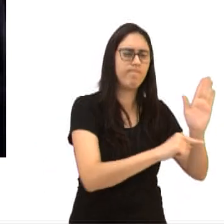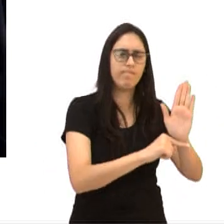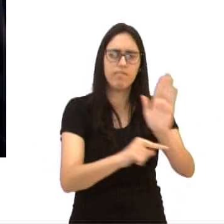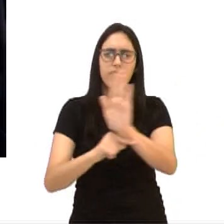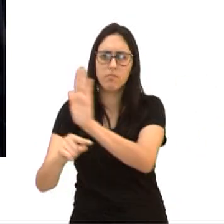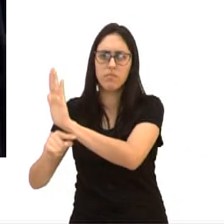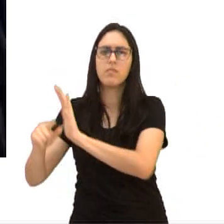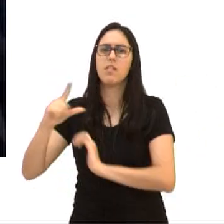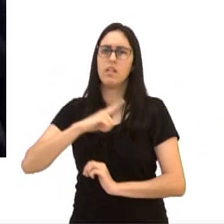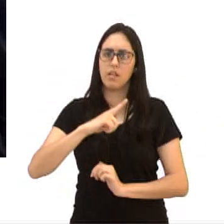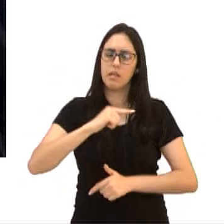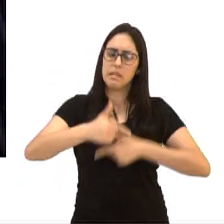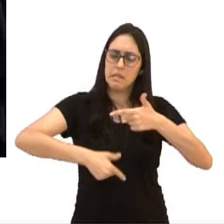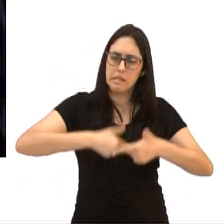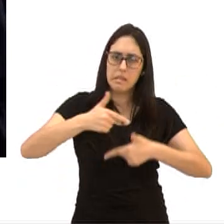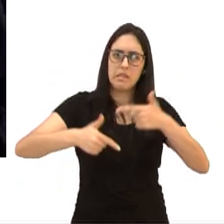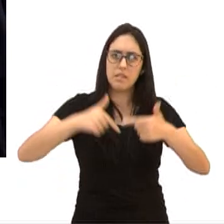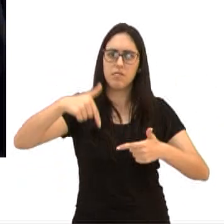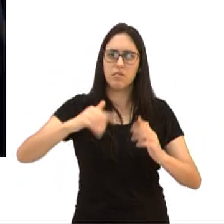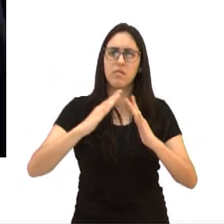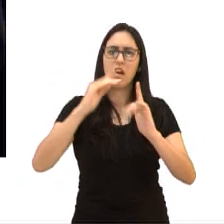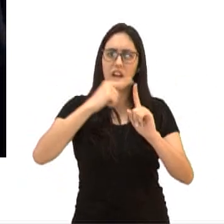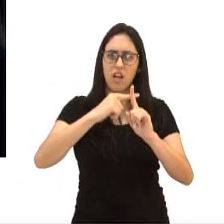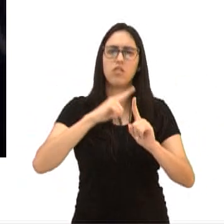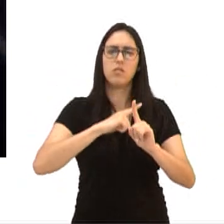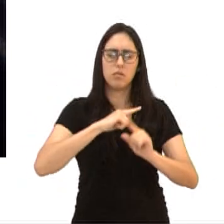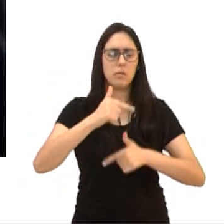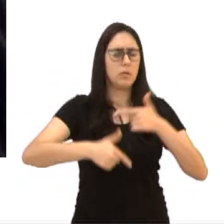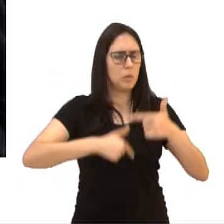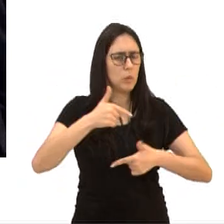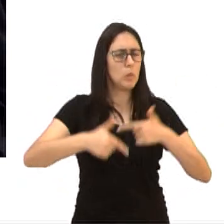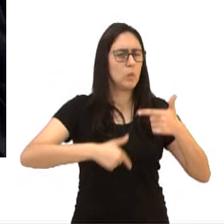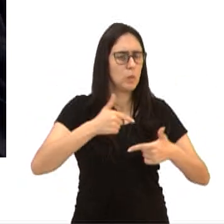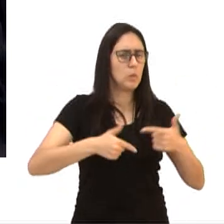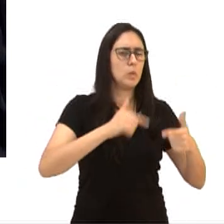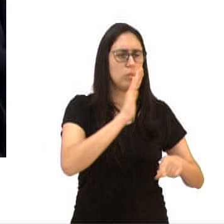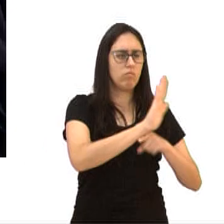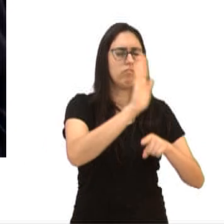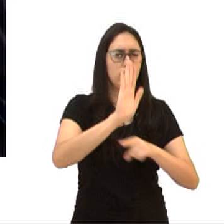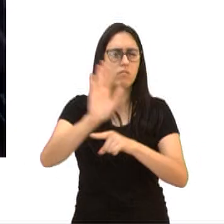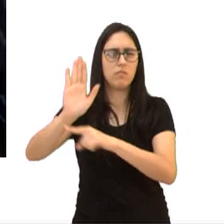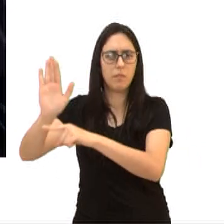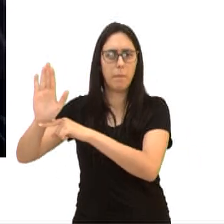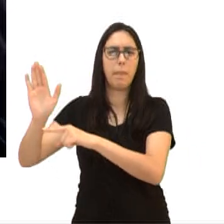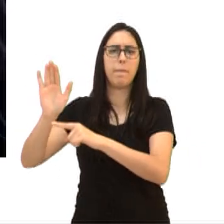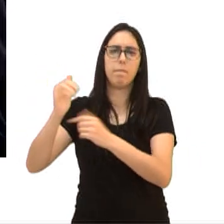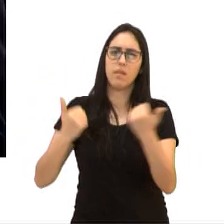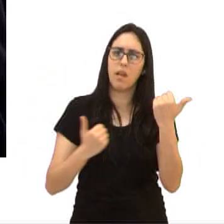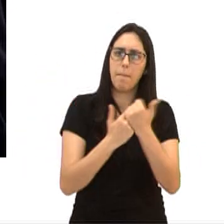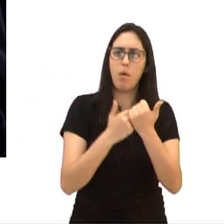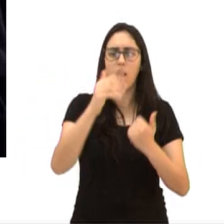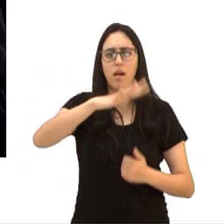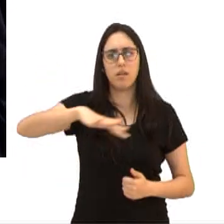América Latina, em que a igreja se envolveu num projeto social para aliviar o sofrimento de um grupo